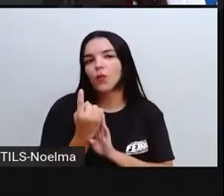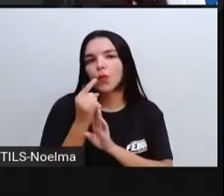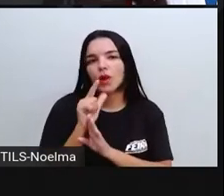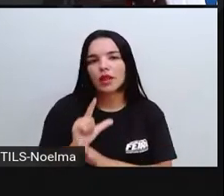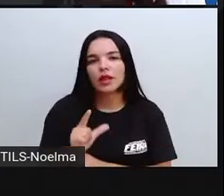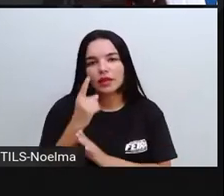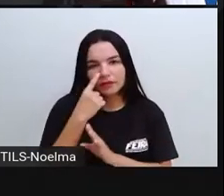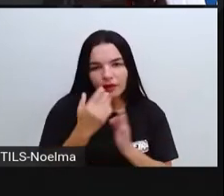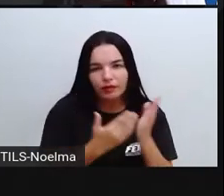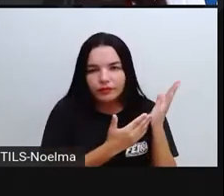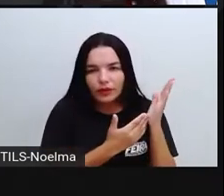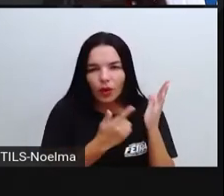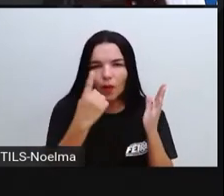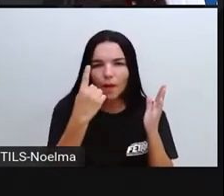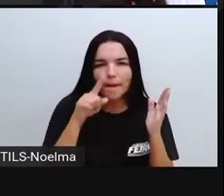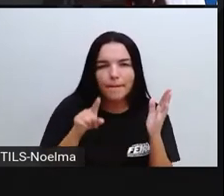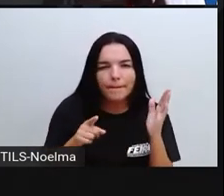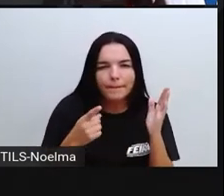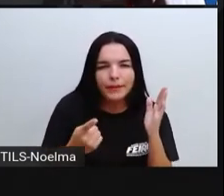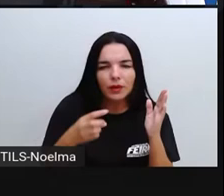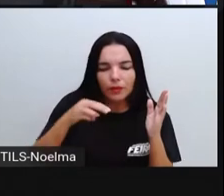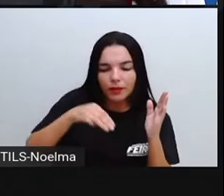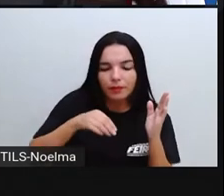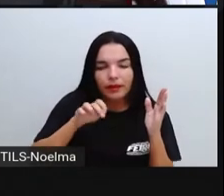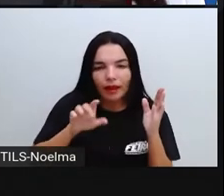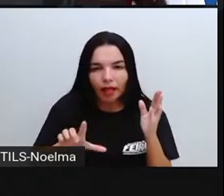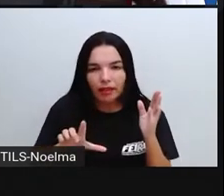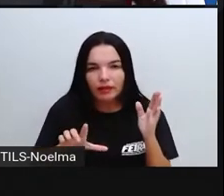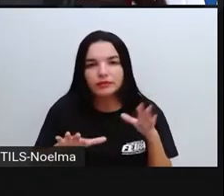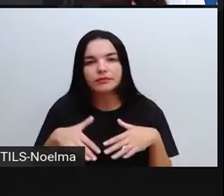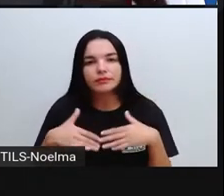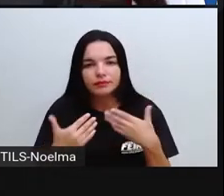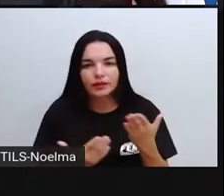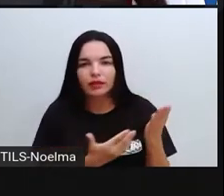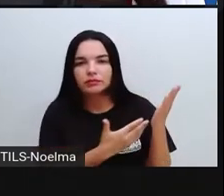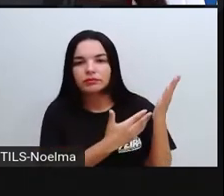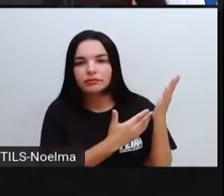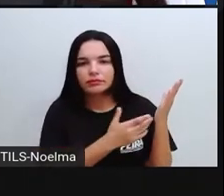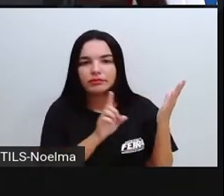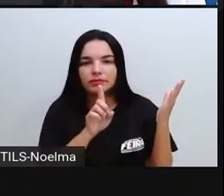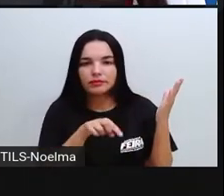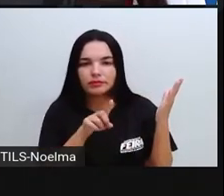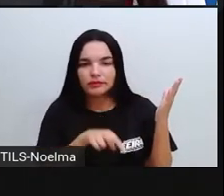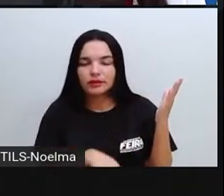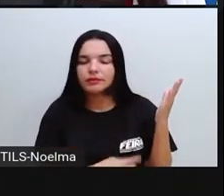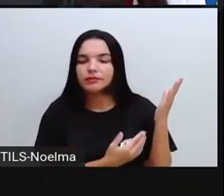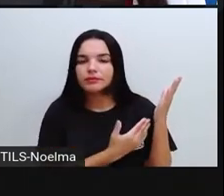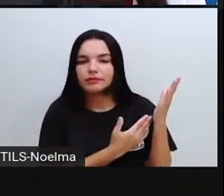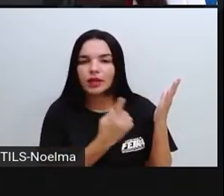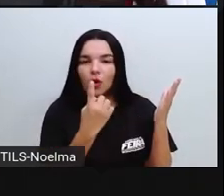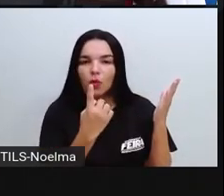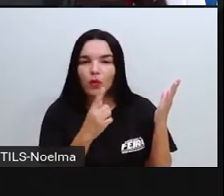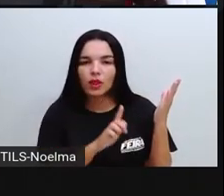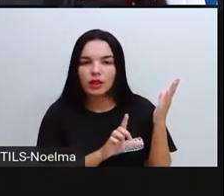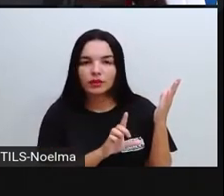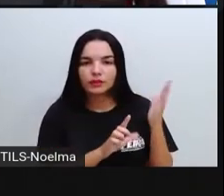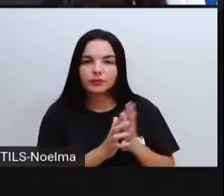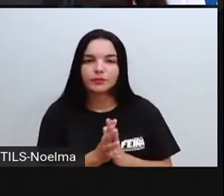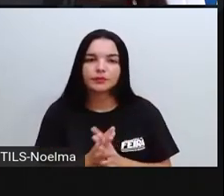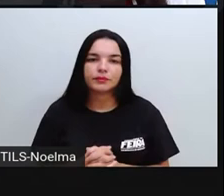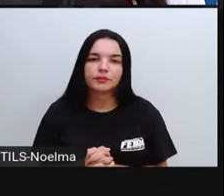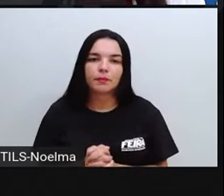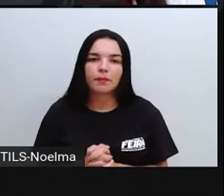O 1 L, que significa 1 litro, né? Então, 1.000 ml é igual a